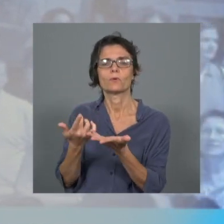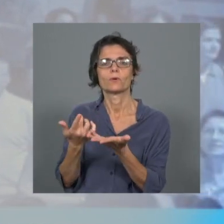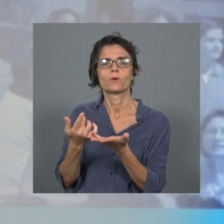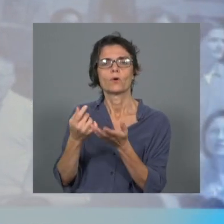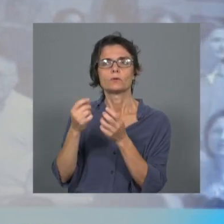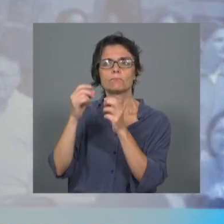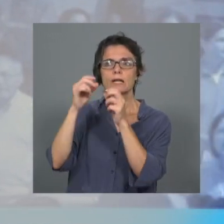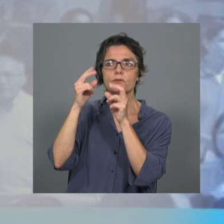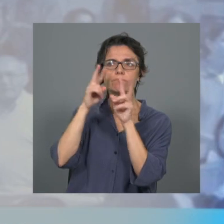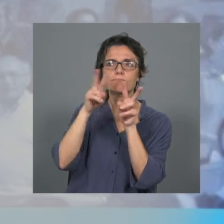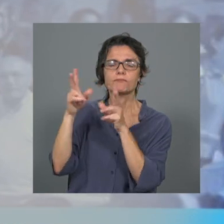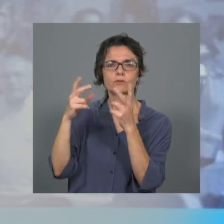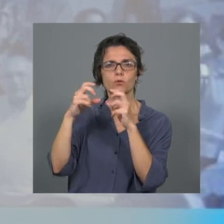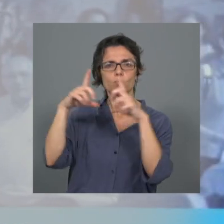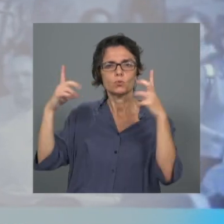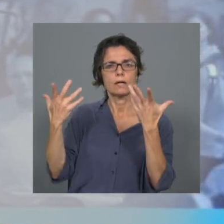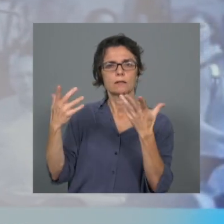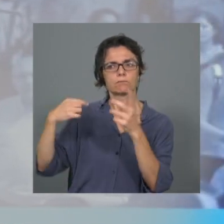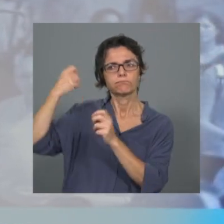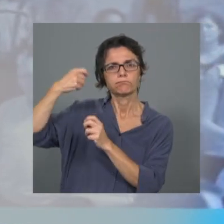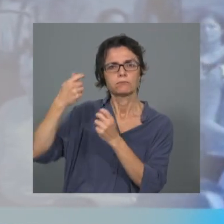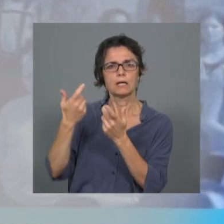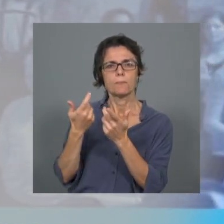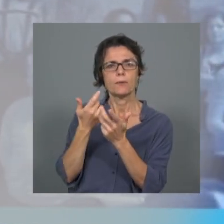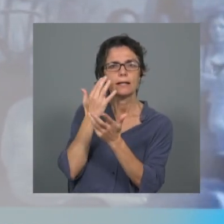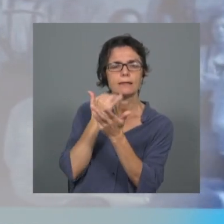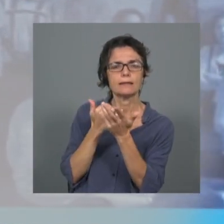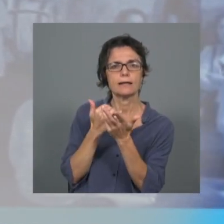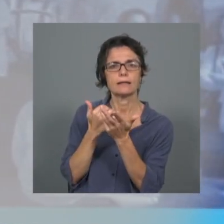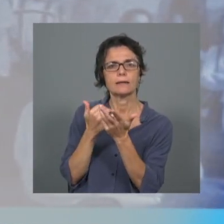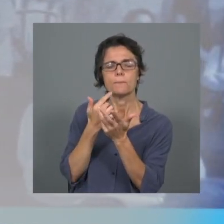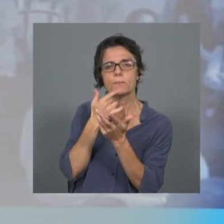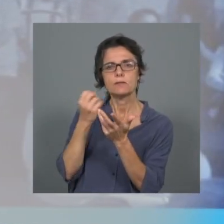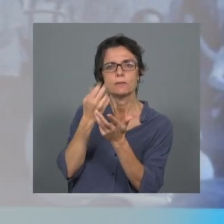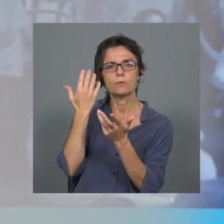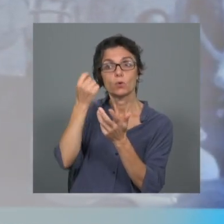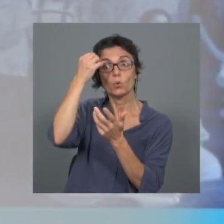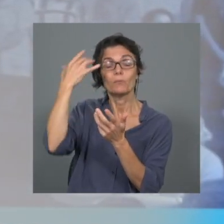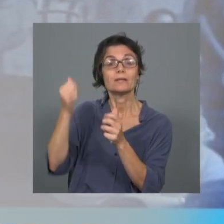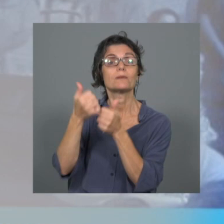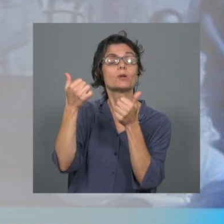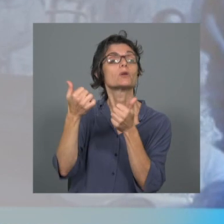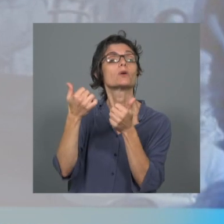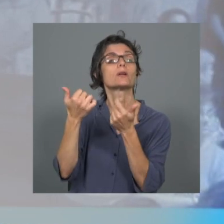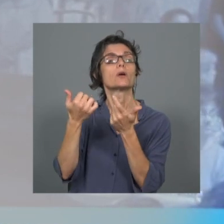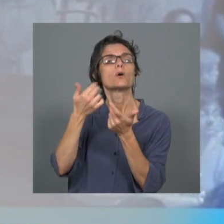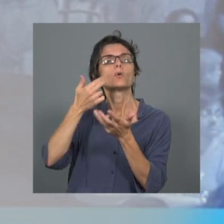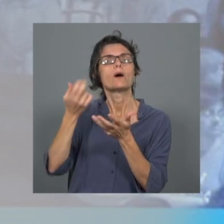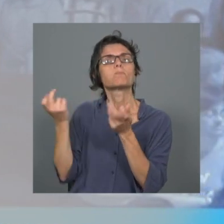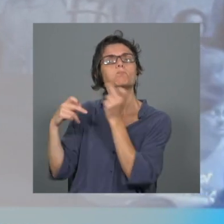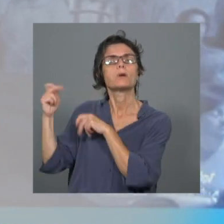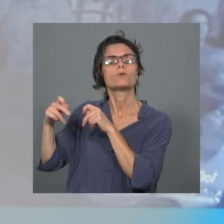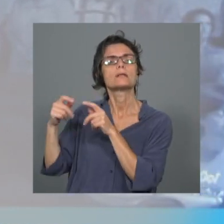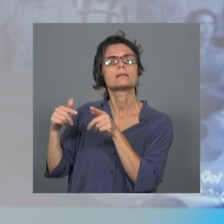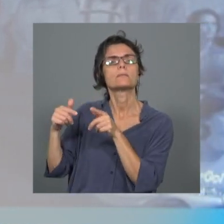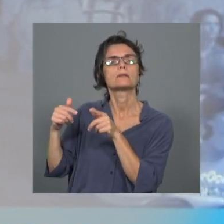uma realidade à qual têm dificuldade de chegar por outras vias. E tantas vezes um filme é uma